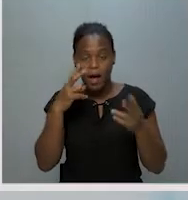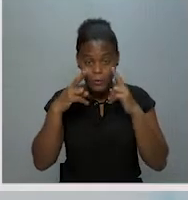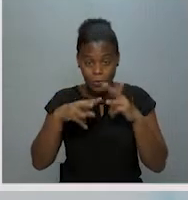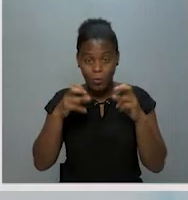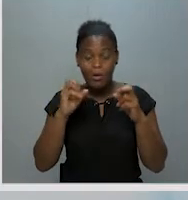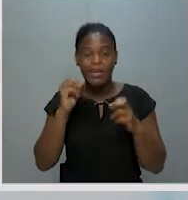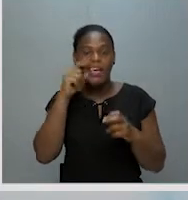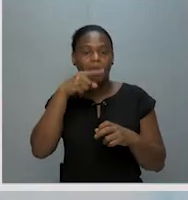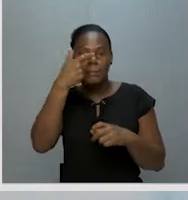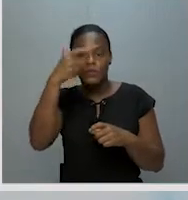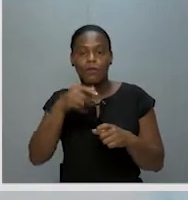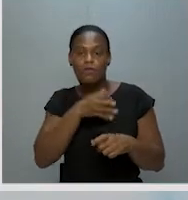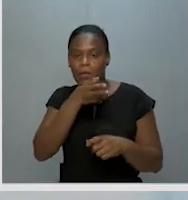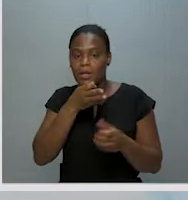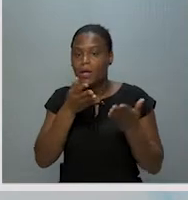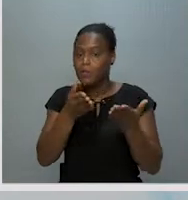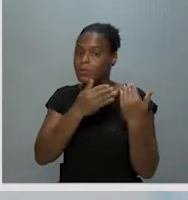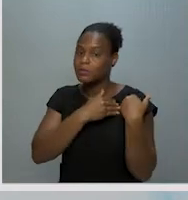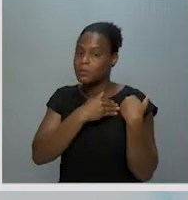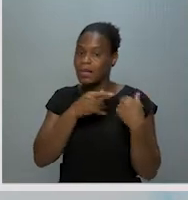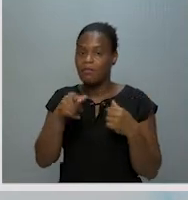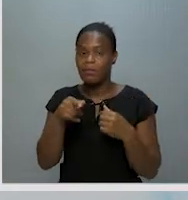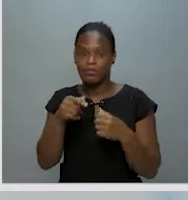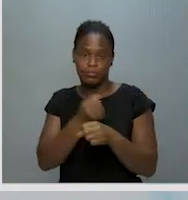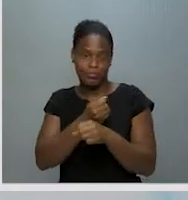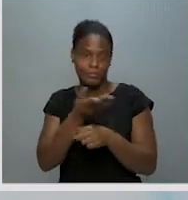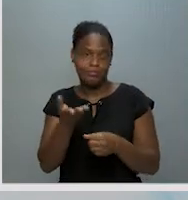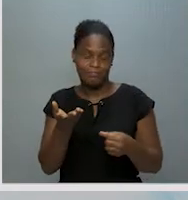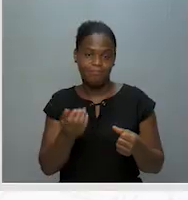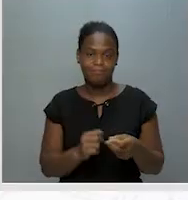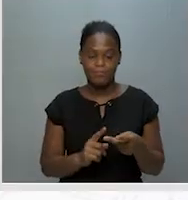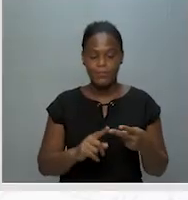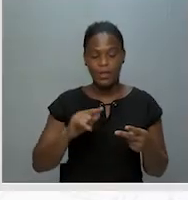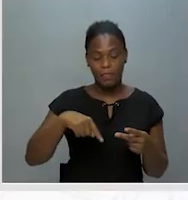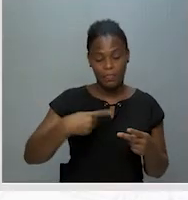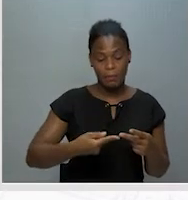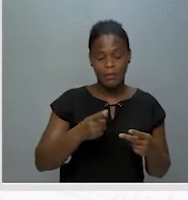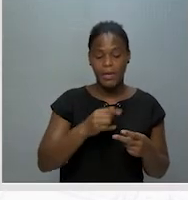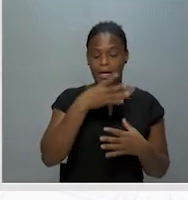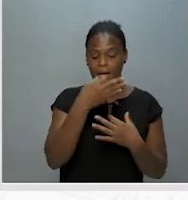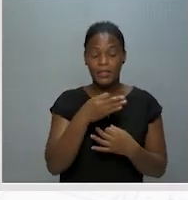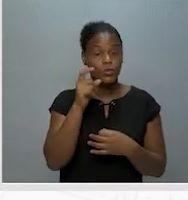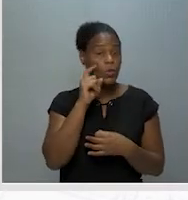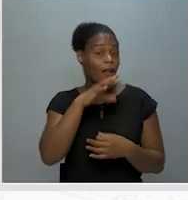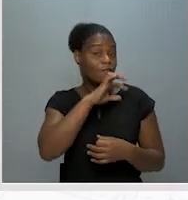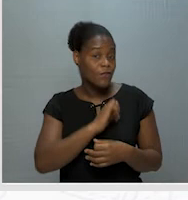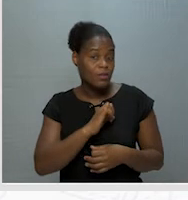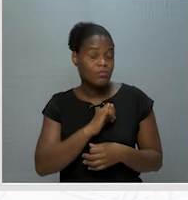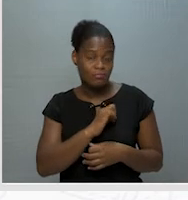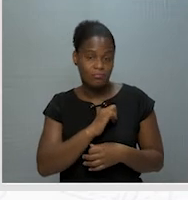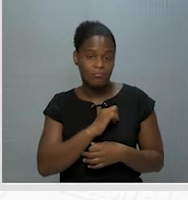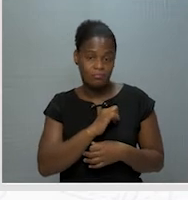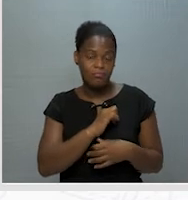descobrir qual é o membro da família que é responsável por esta função. Depois, garantir a segurança dos